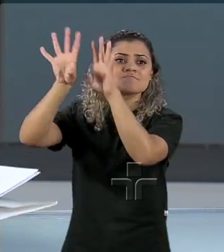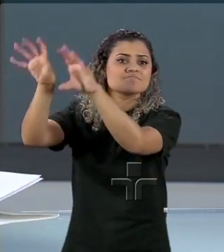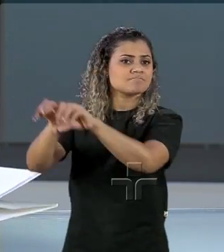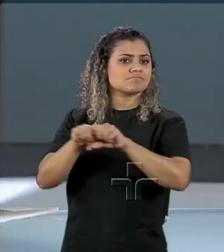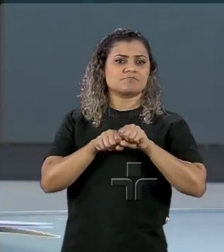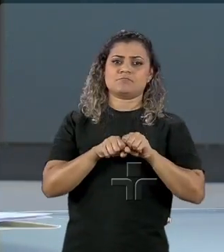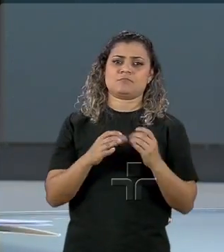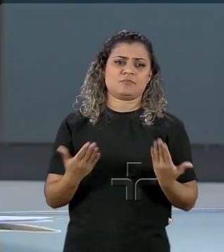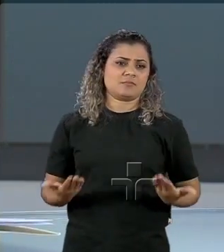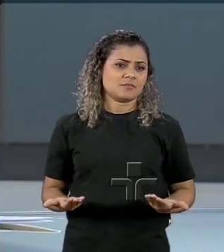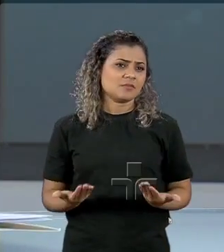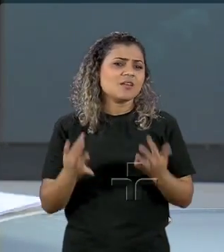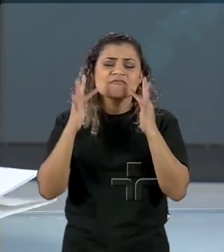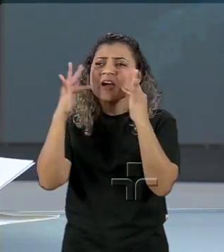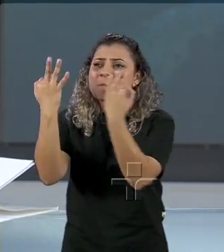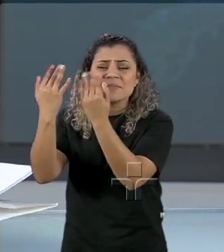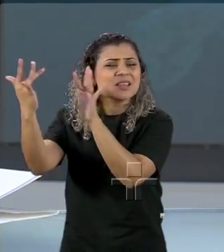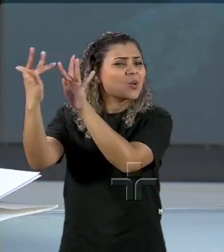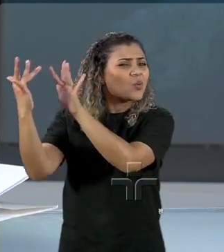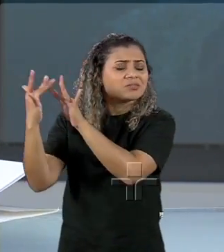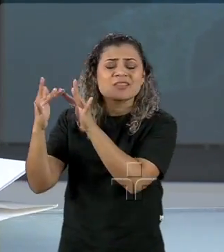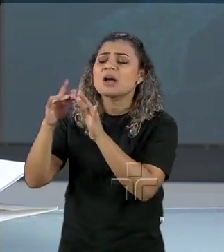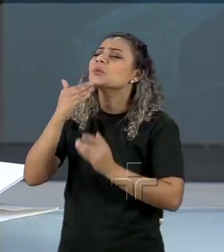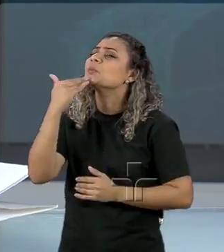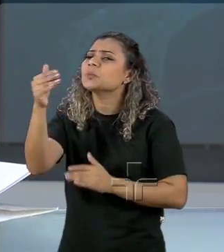refugiados, famílias, todas essas famílias que estão